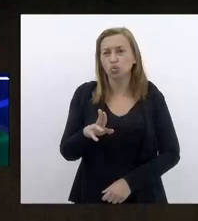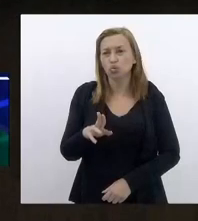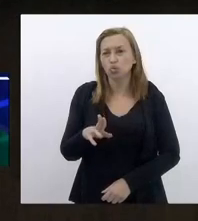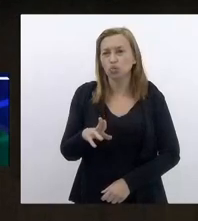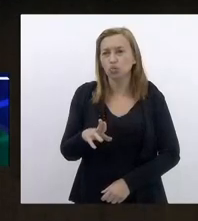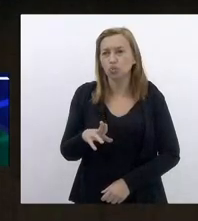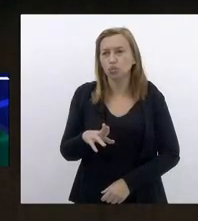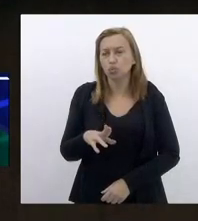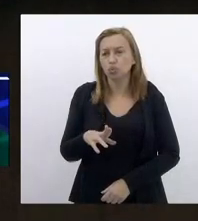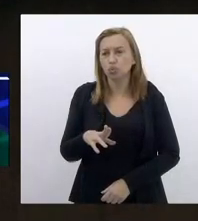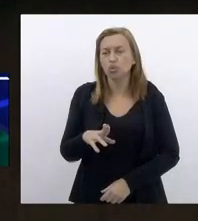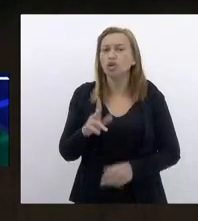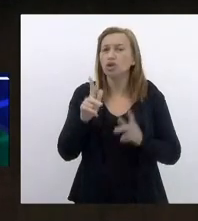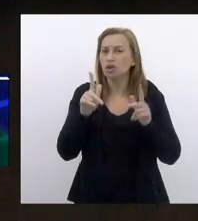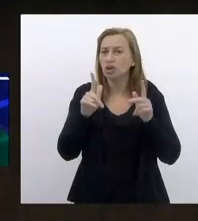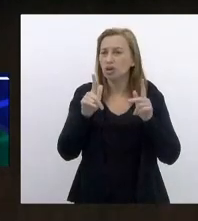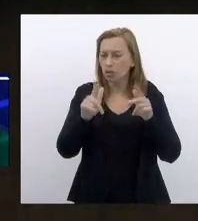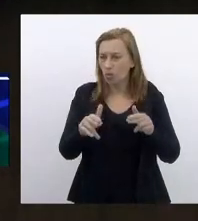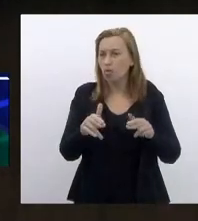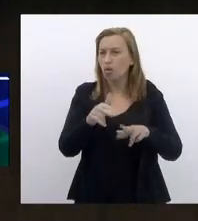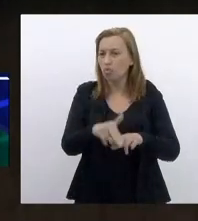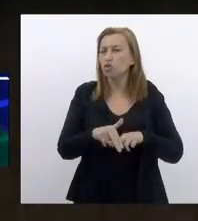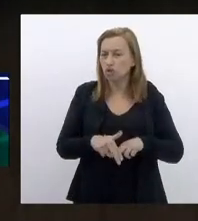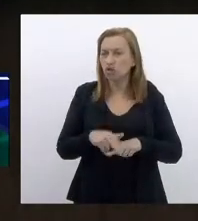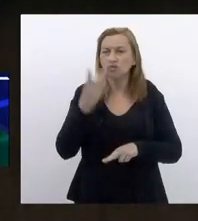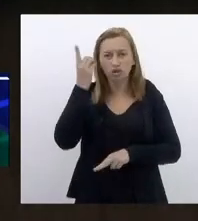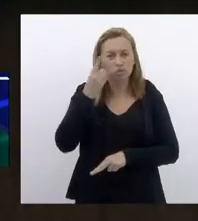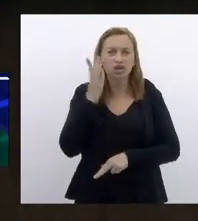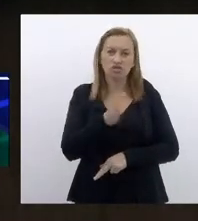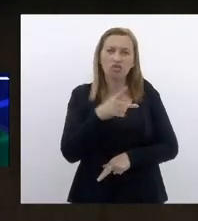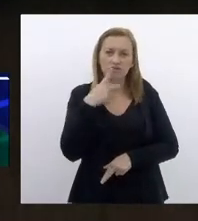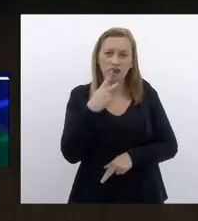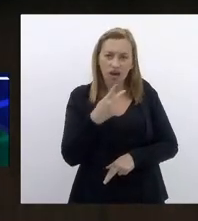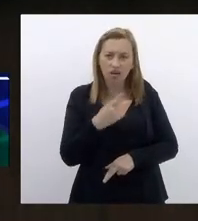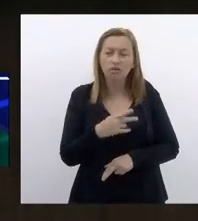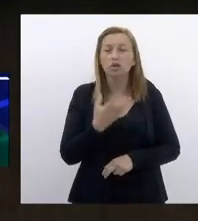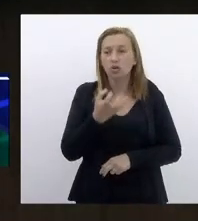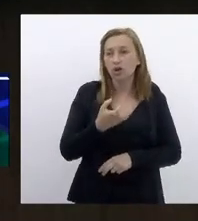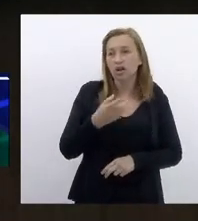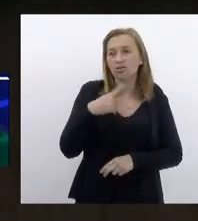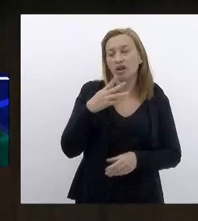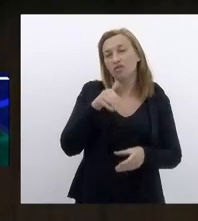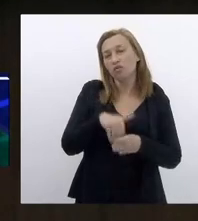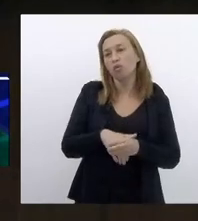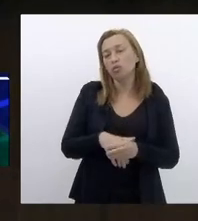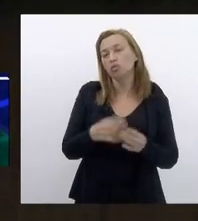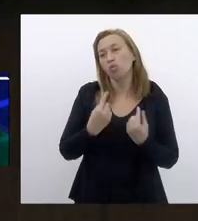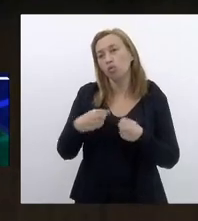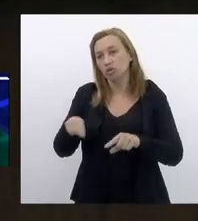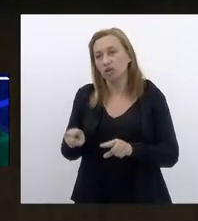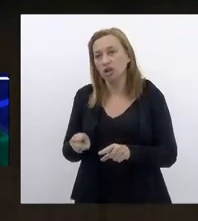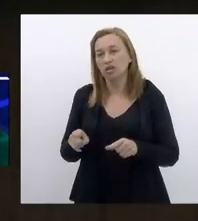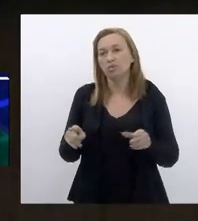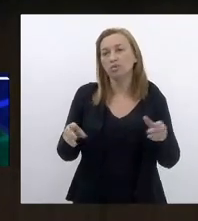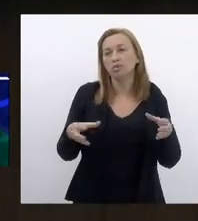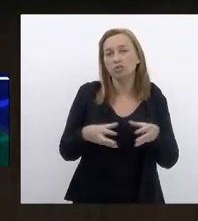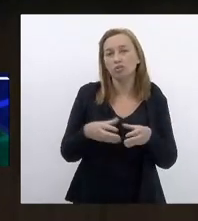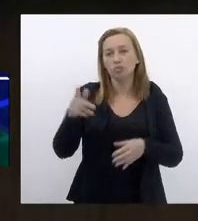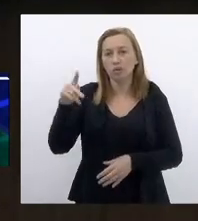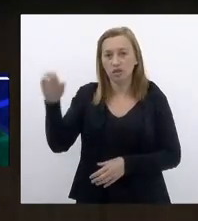pelos mesmos motivos que os deputados que me antecederam, eu quero declarar o voto contrário da bancada do